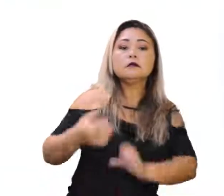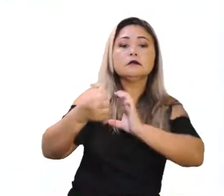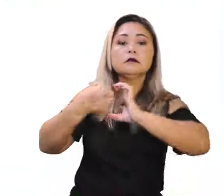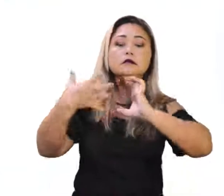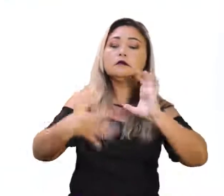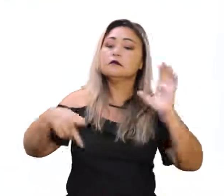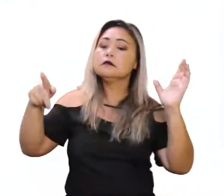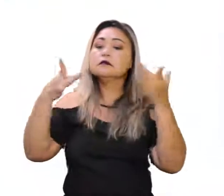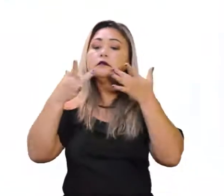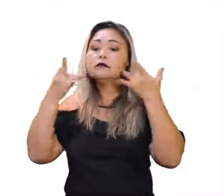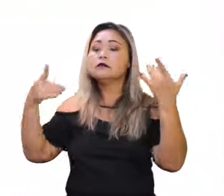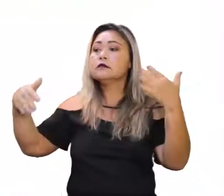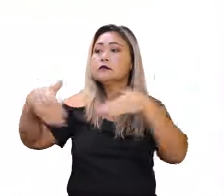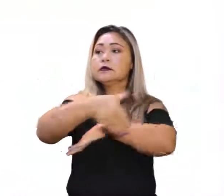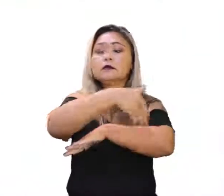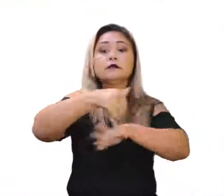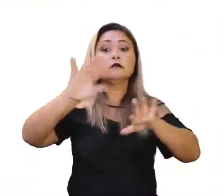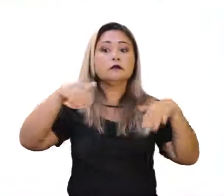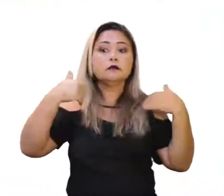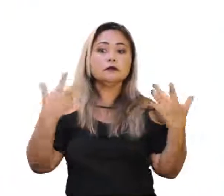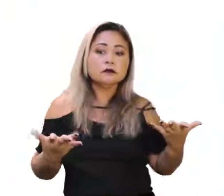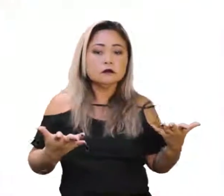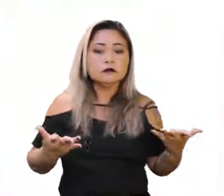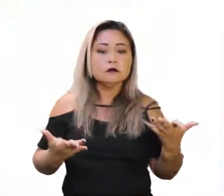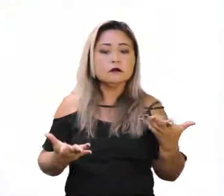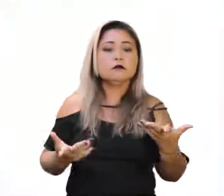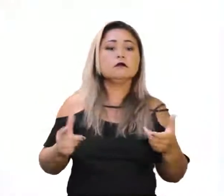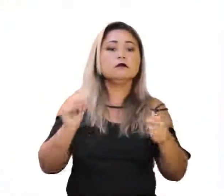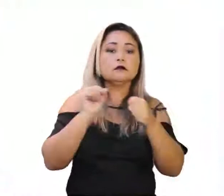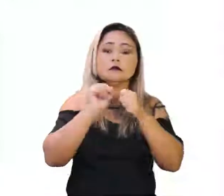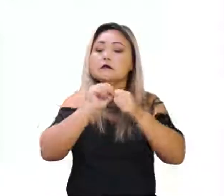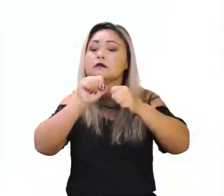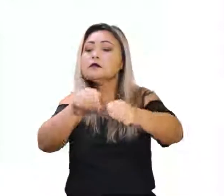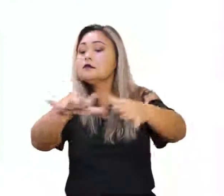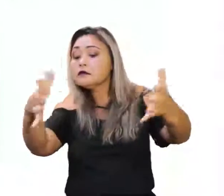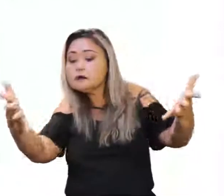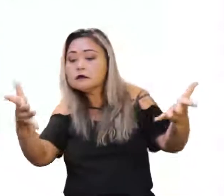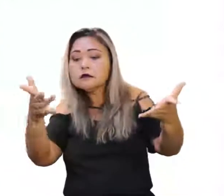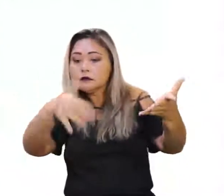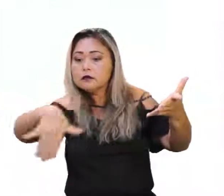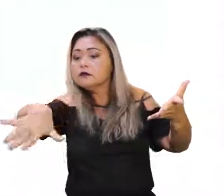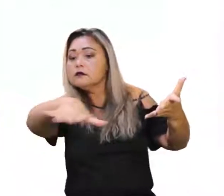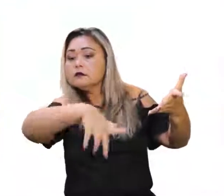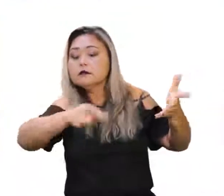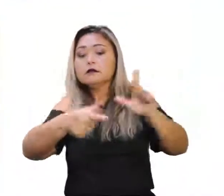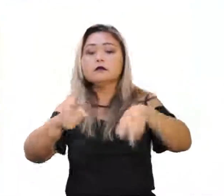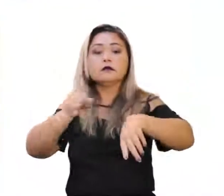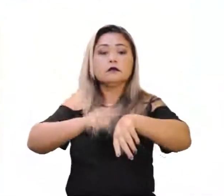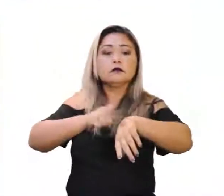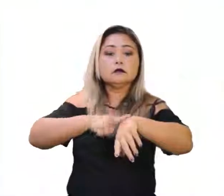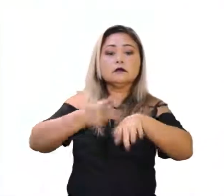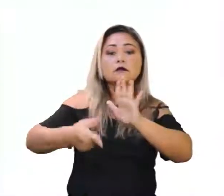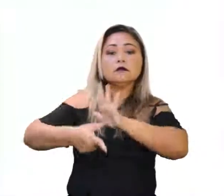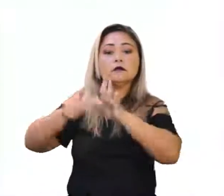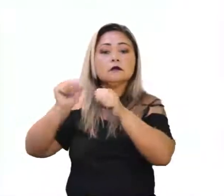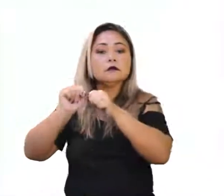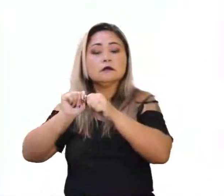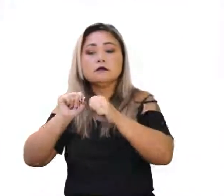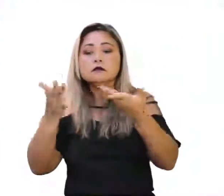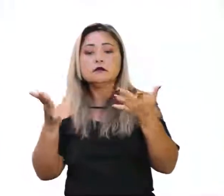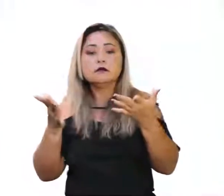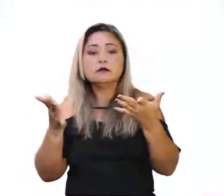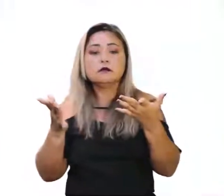aí do teatro popular de rua. Quais são? Se realiza em espaço aberto, a plateia, minutos antes da encenação, ainda